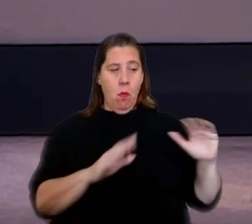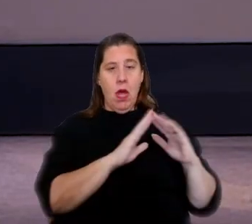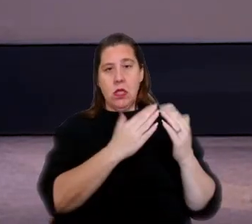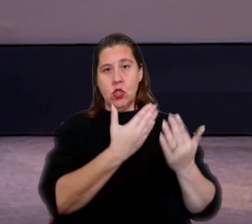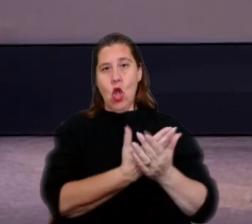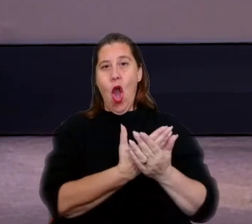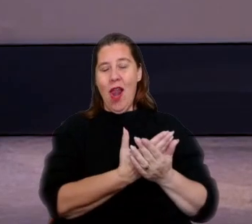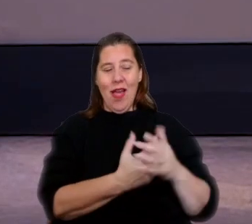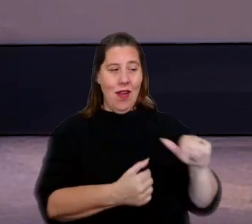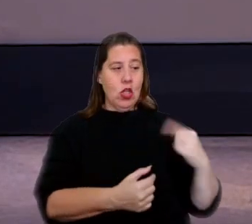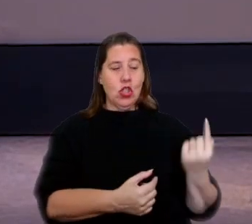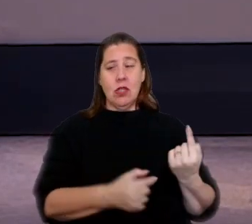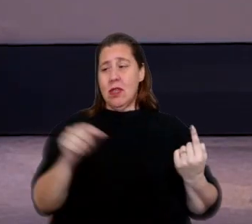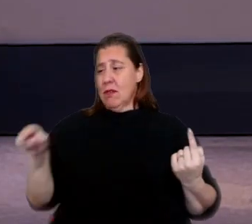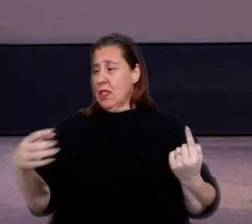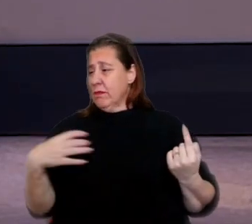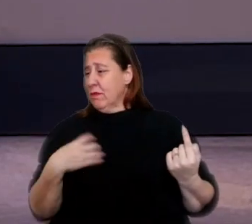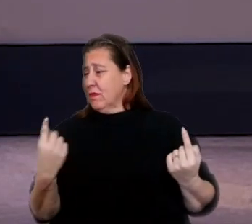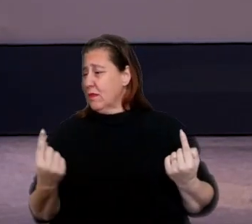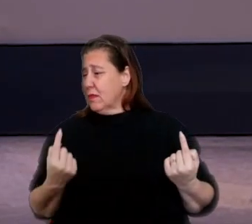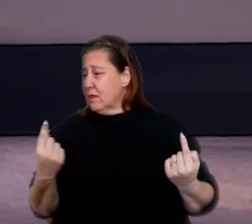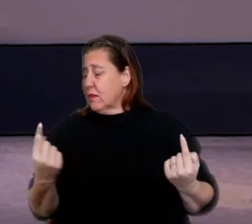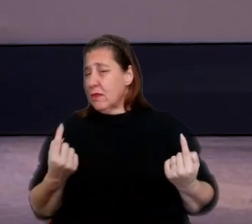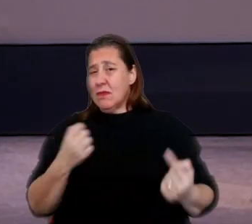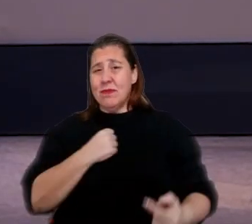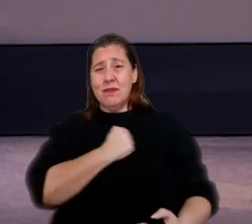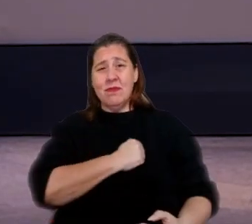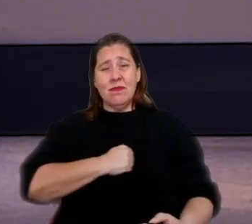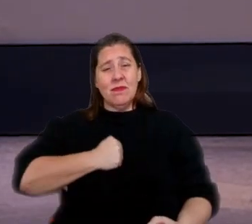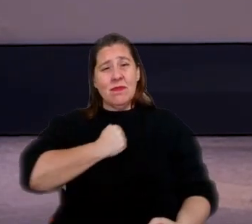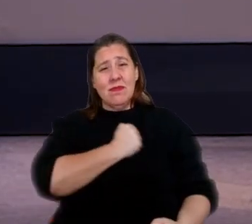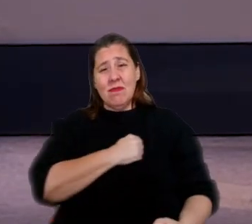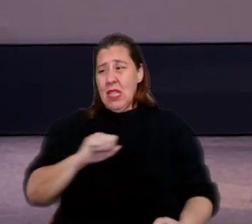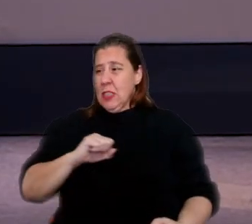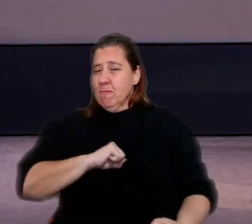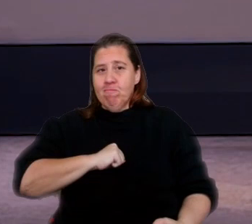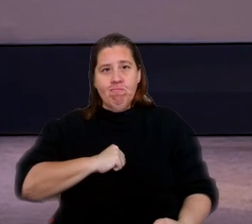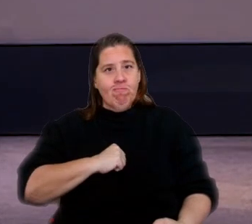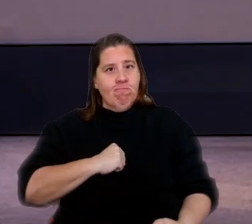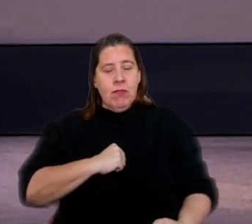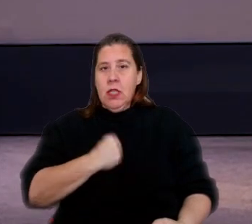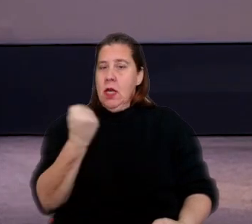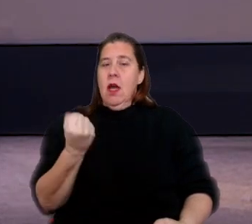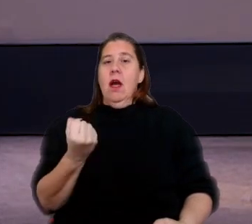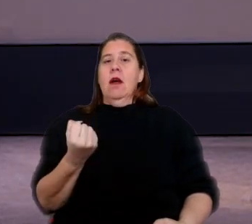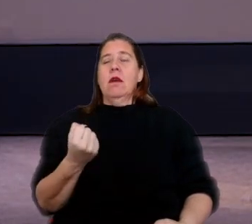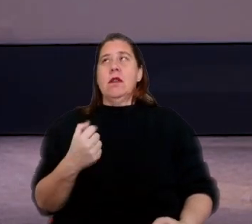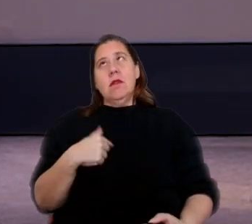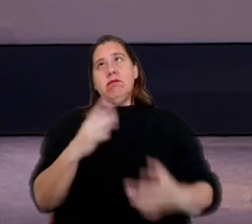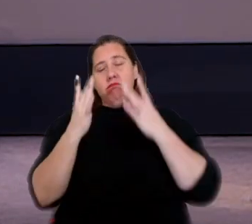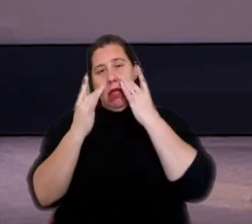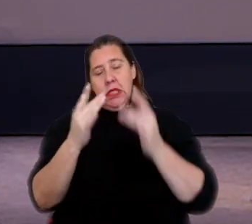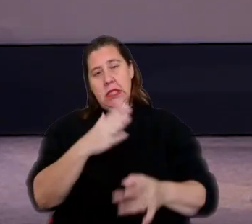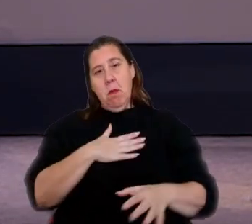escola e não vai com o Remy, aquilo marca muito o Remy, é muito forte para ele, ele fica com aquela raiva profunda.